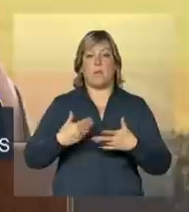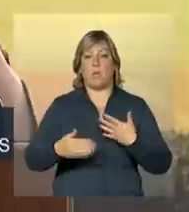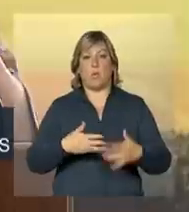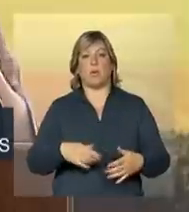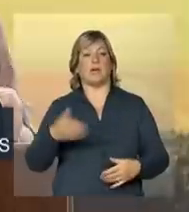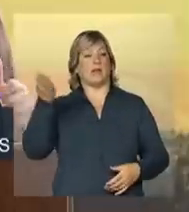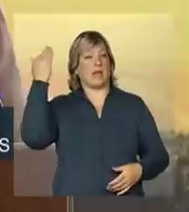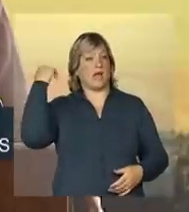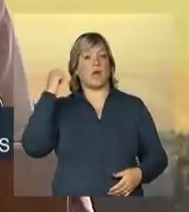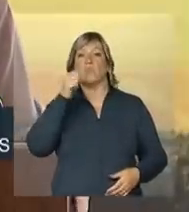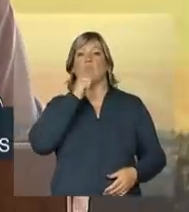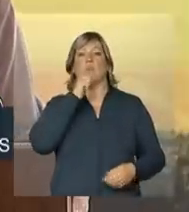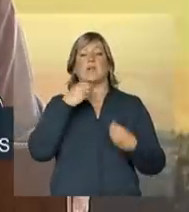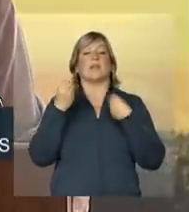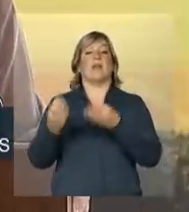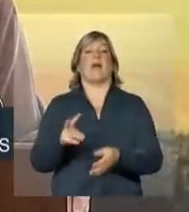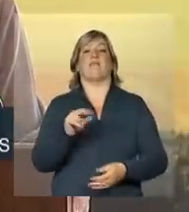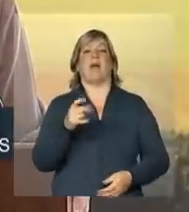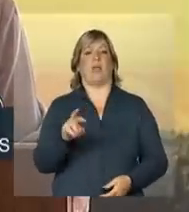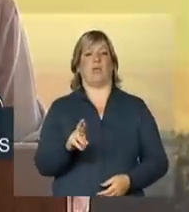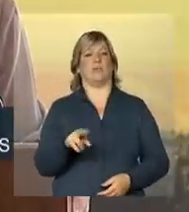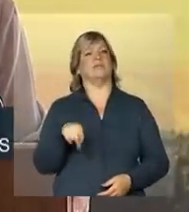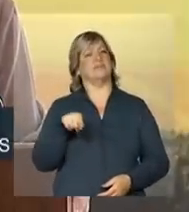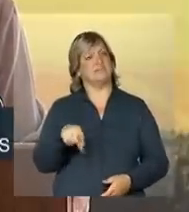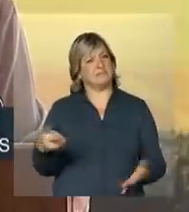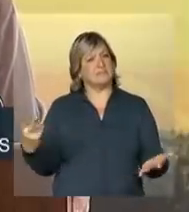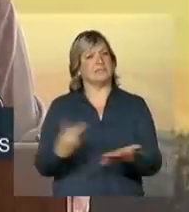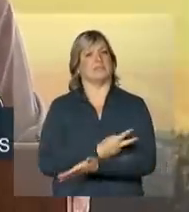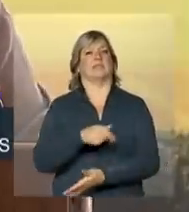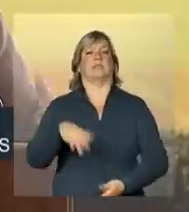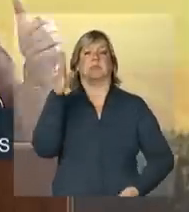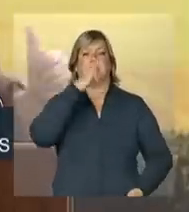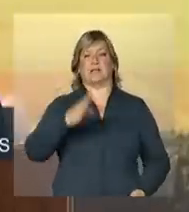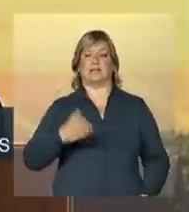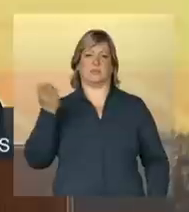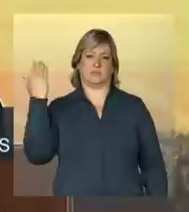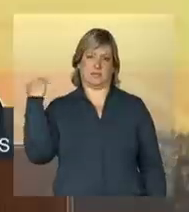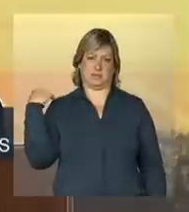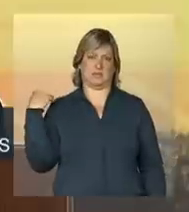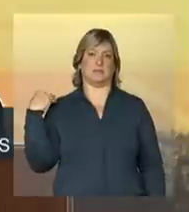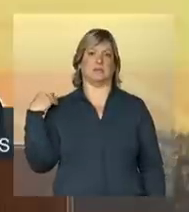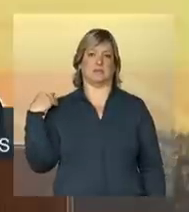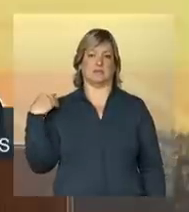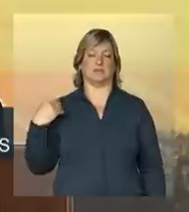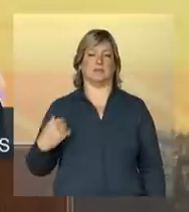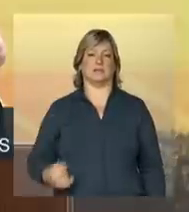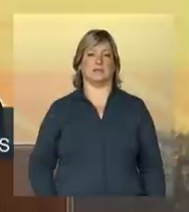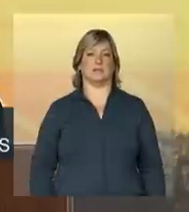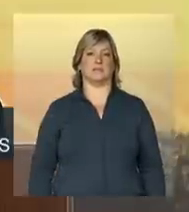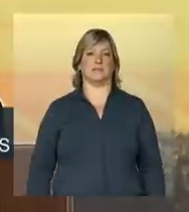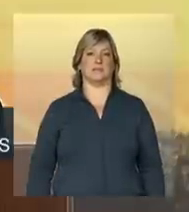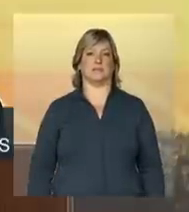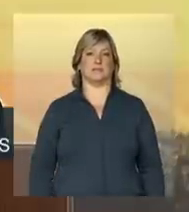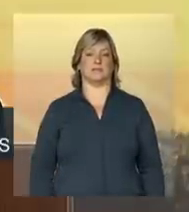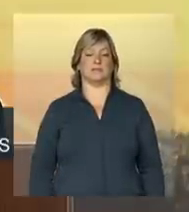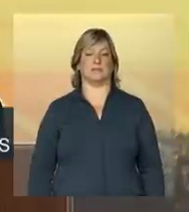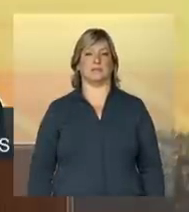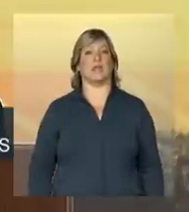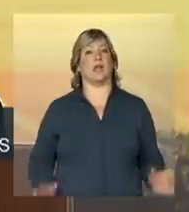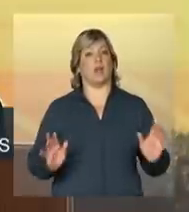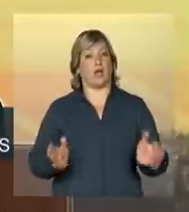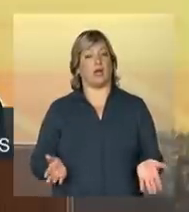trabalho uma realidade do nosso país que foi